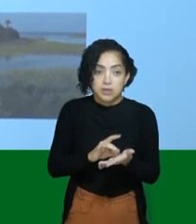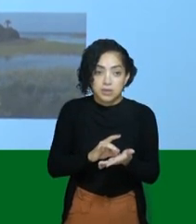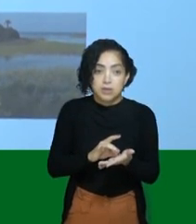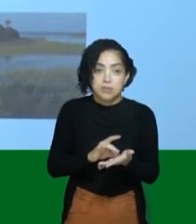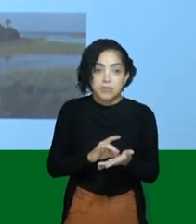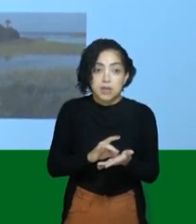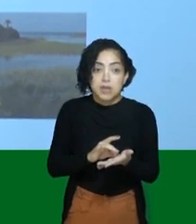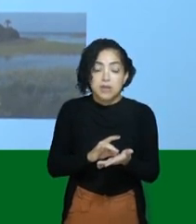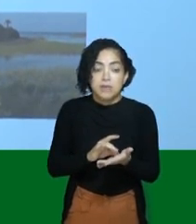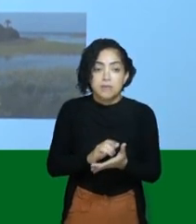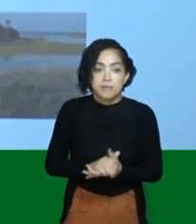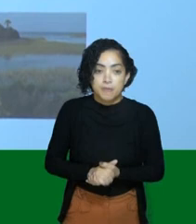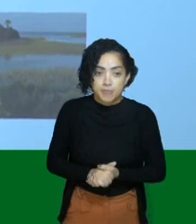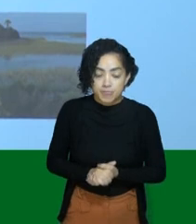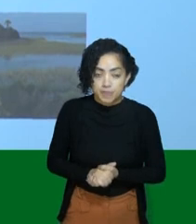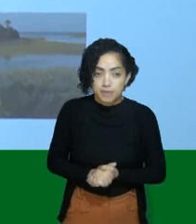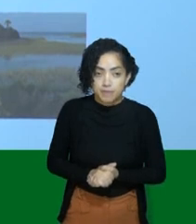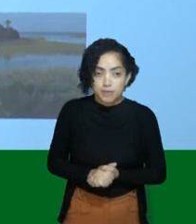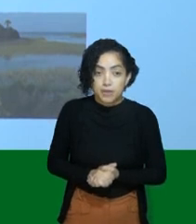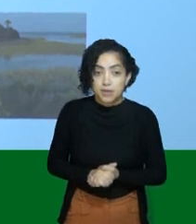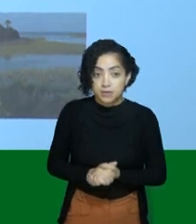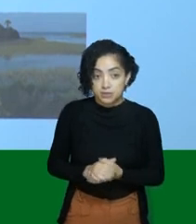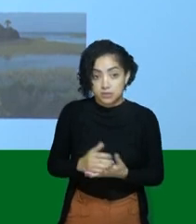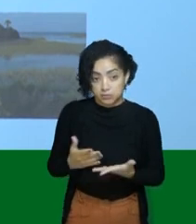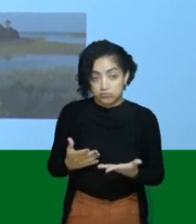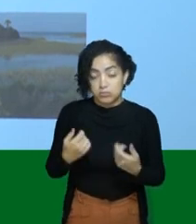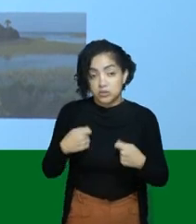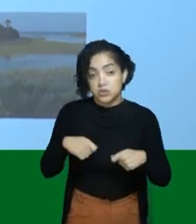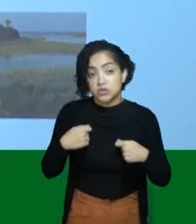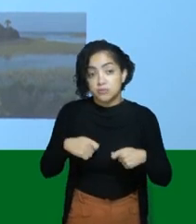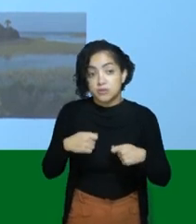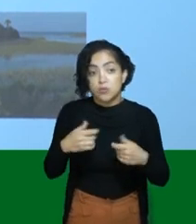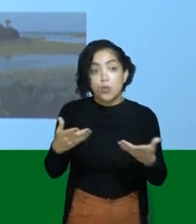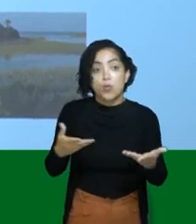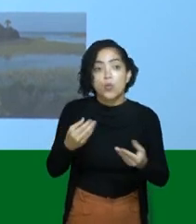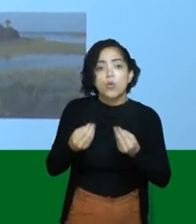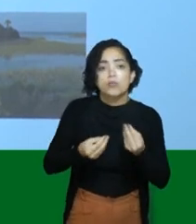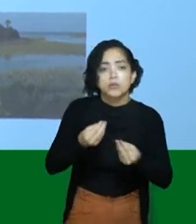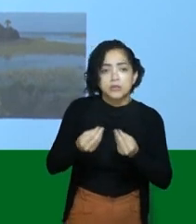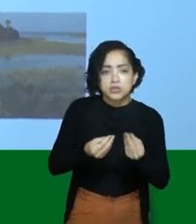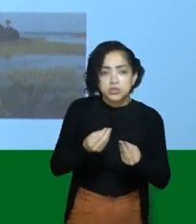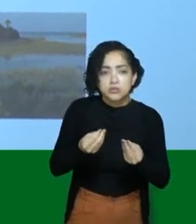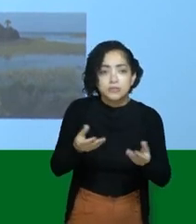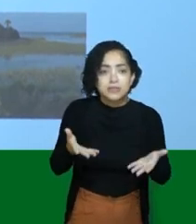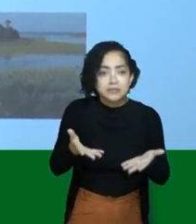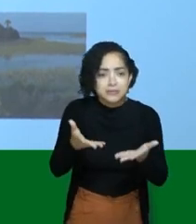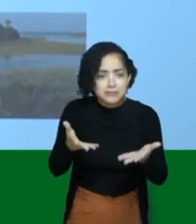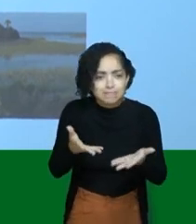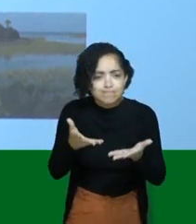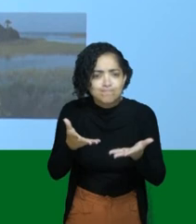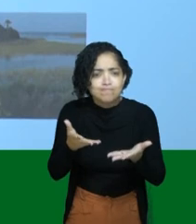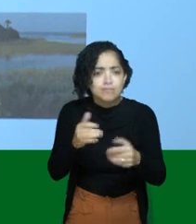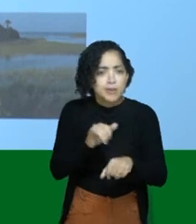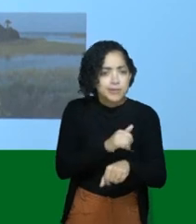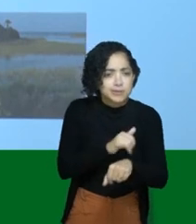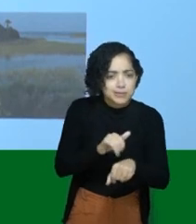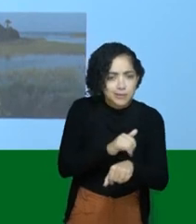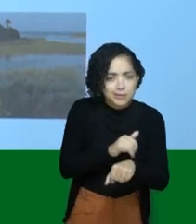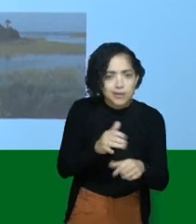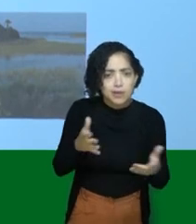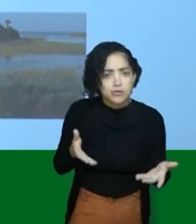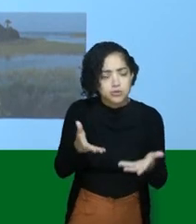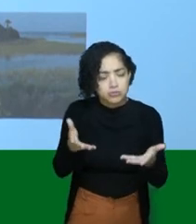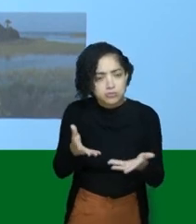mais o negócio mais ali, entendeu? Então a gente tem que, como que a gente tem que engajar? Eu acho que é trazer isso